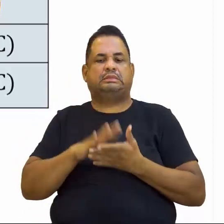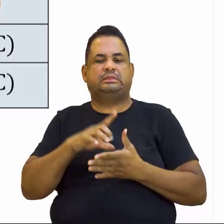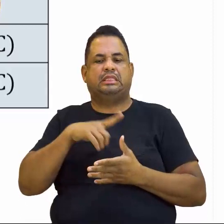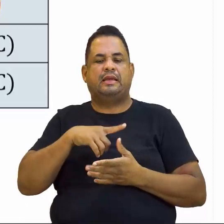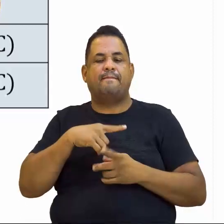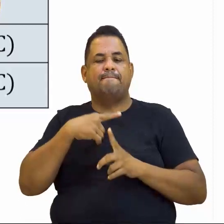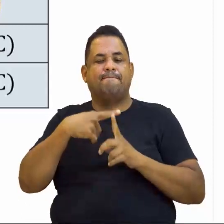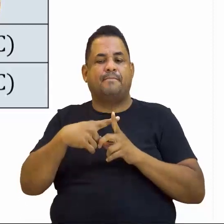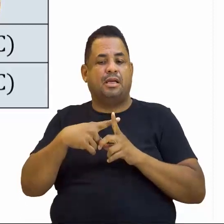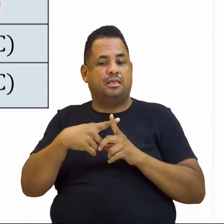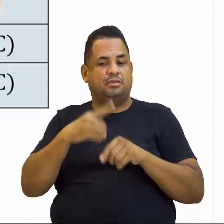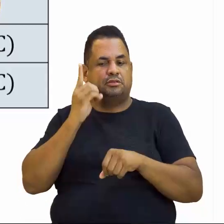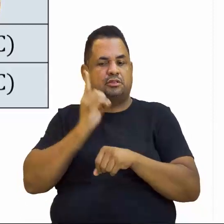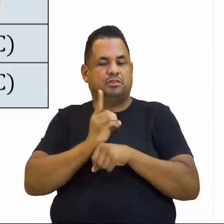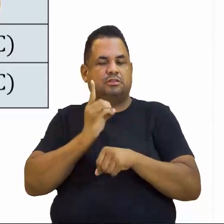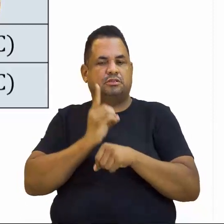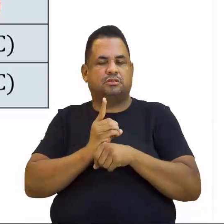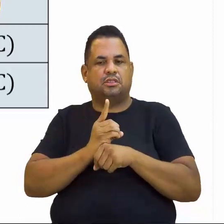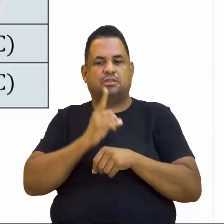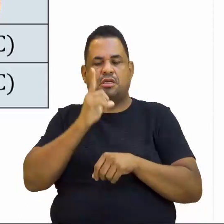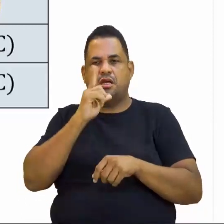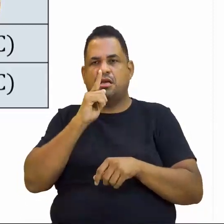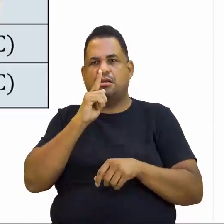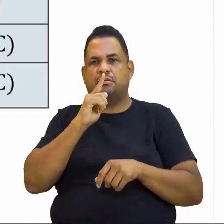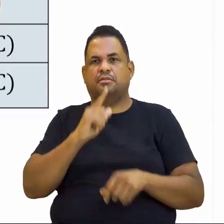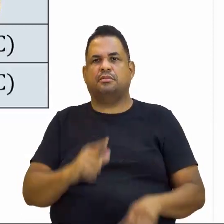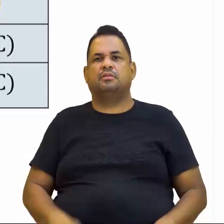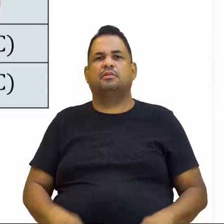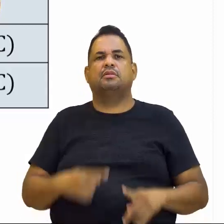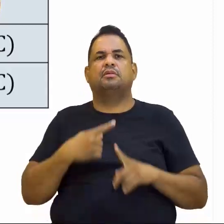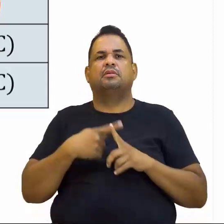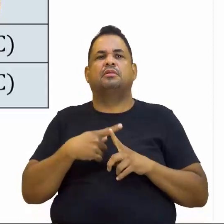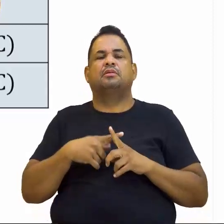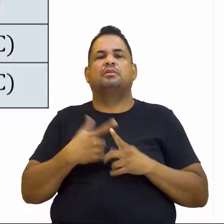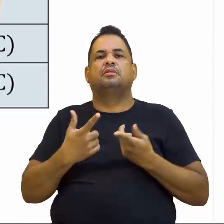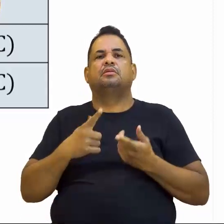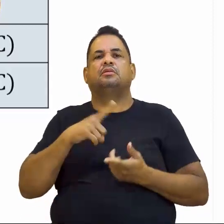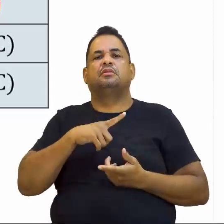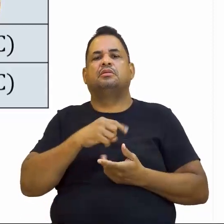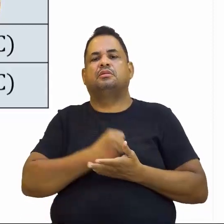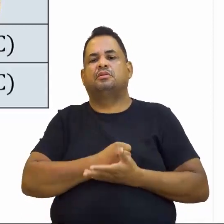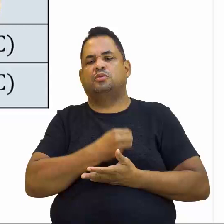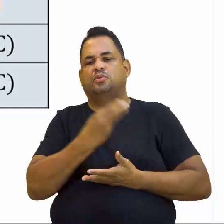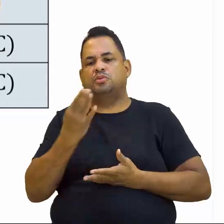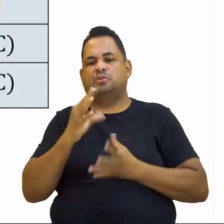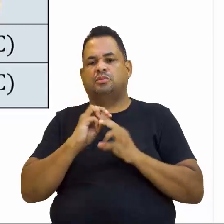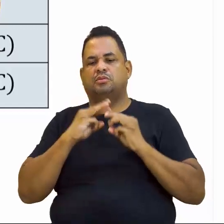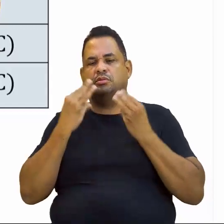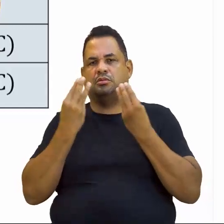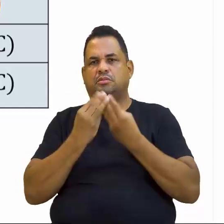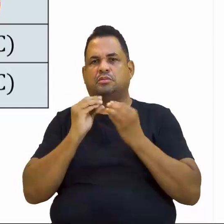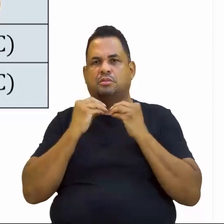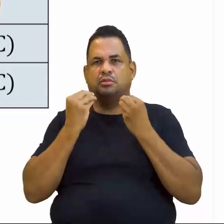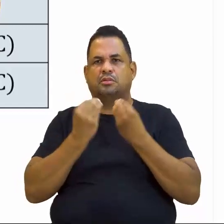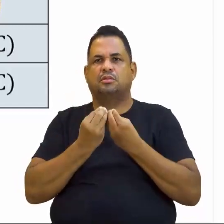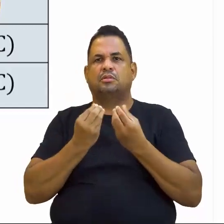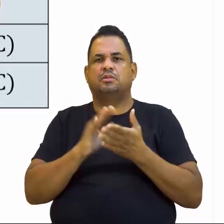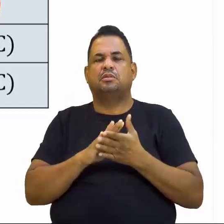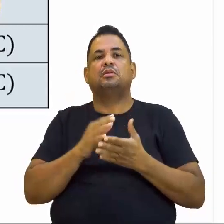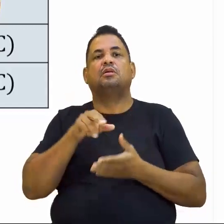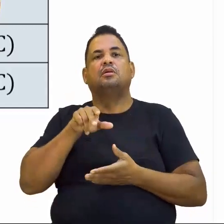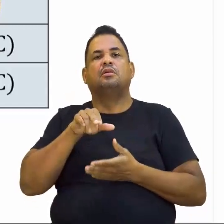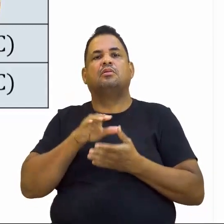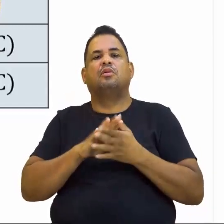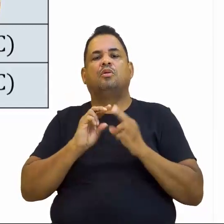que a água. Ele é mais denso que a água porque eu tenho maior quantidade de massa dessa substância para o mesmo